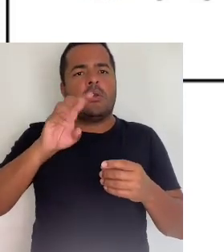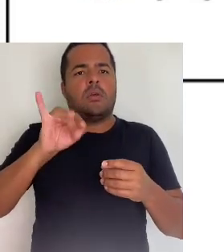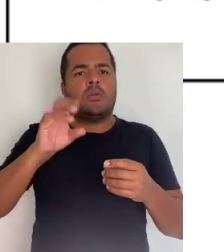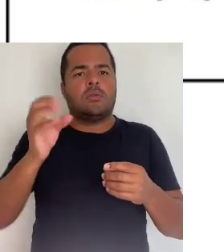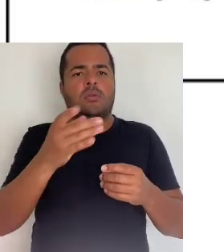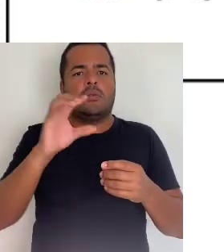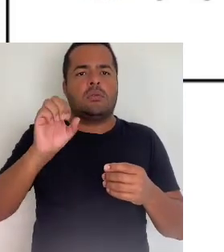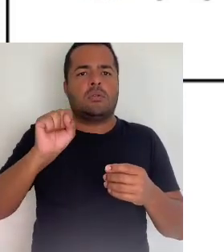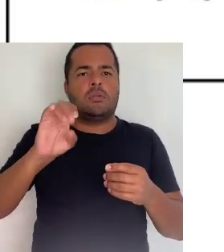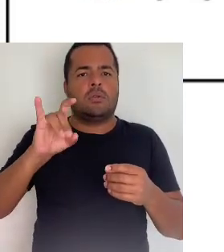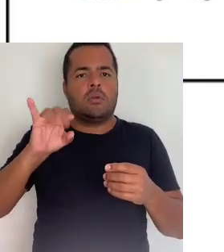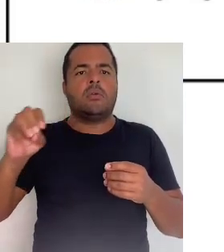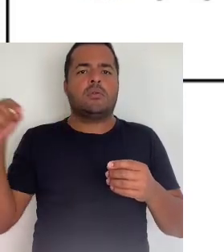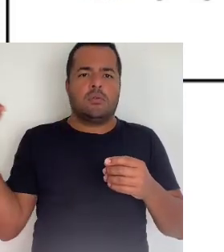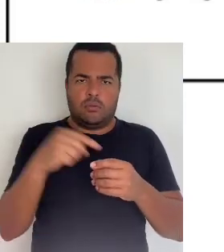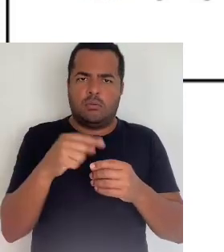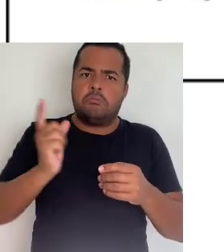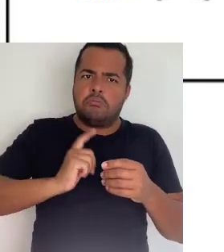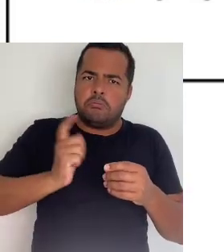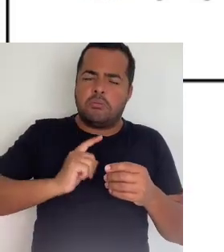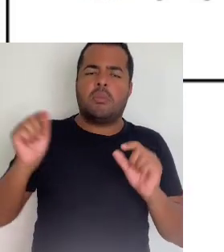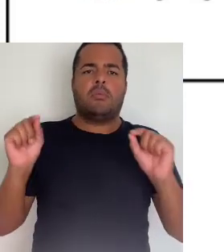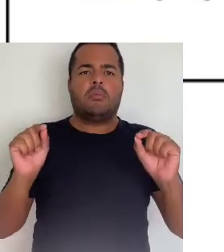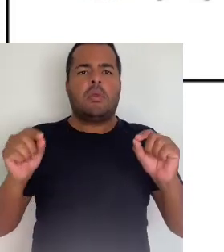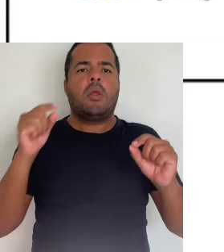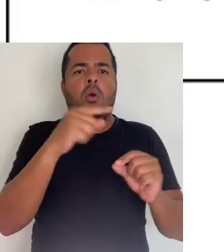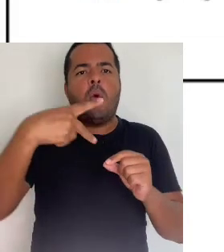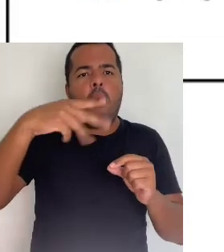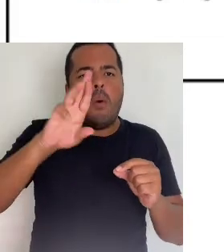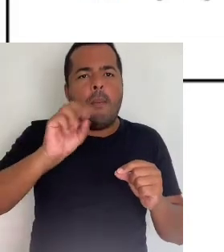extraído pelo etóxido de sódio, você tem aí,